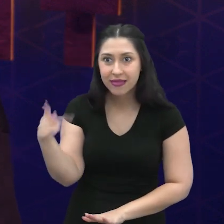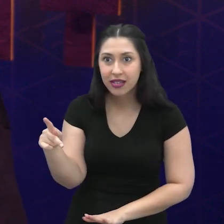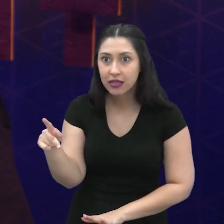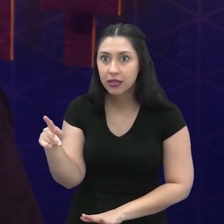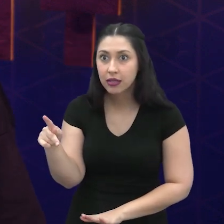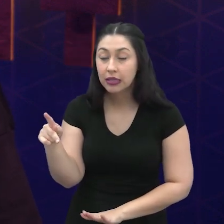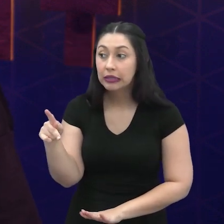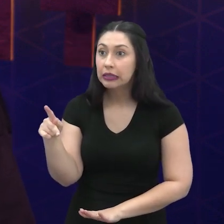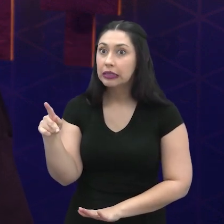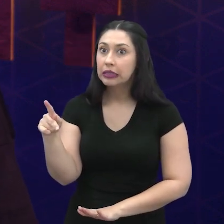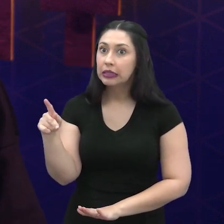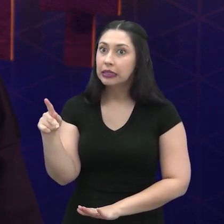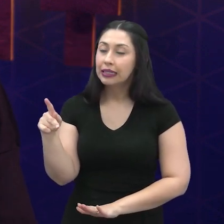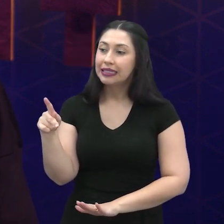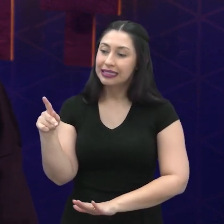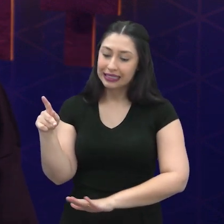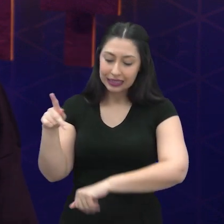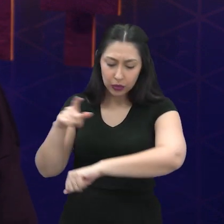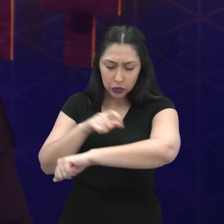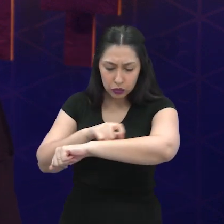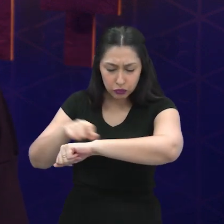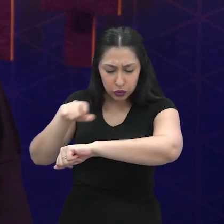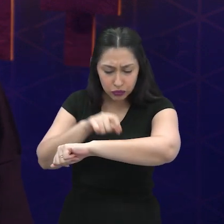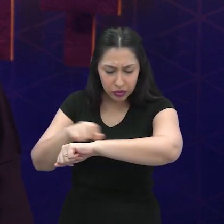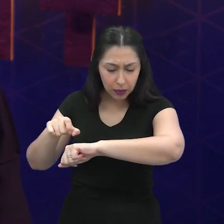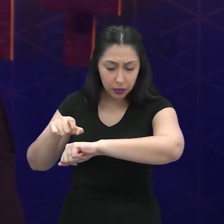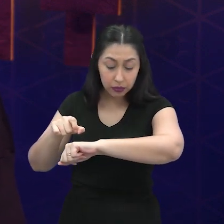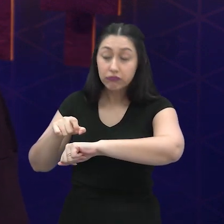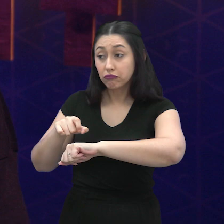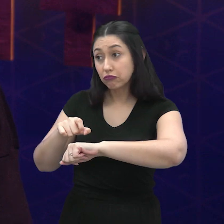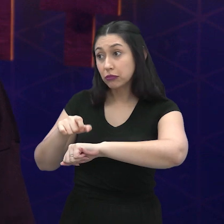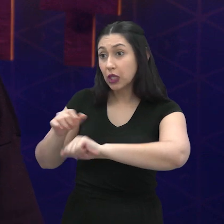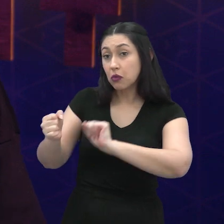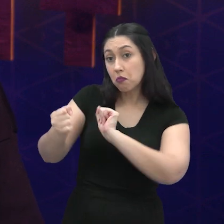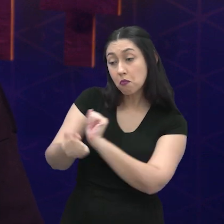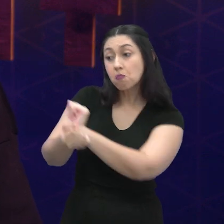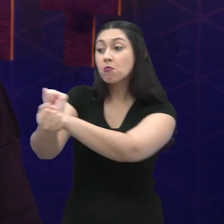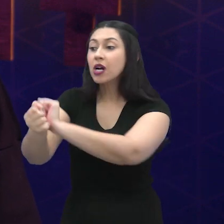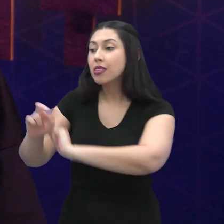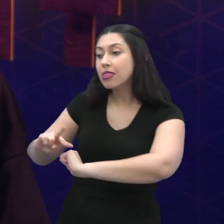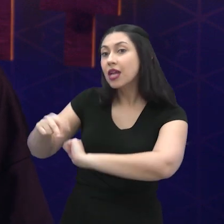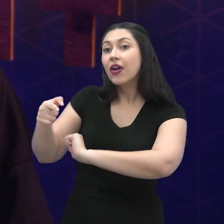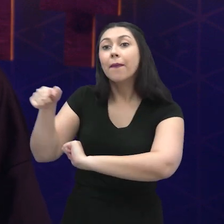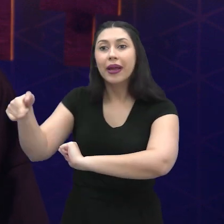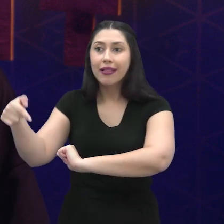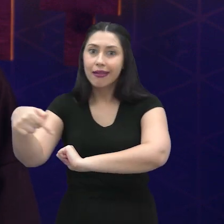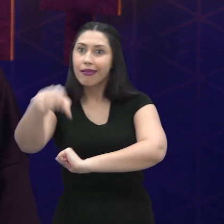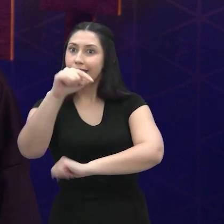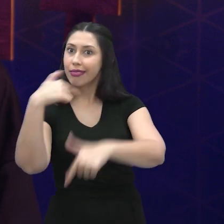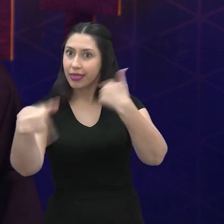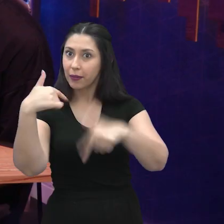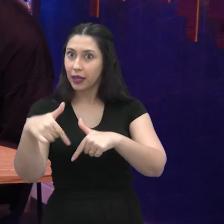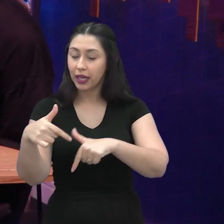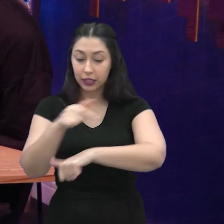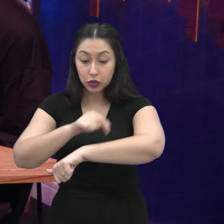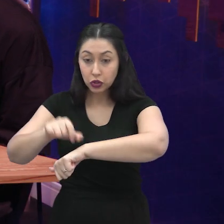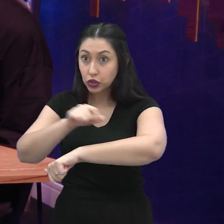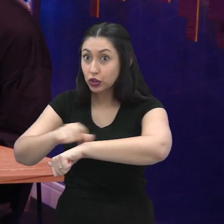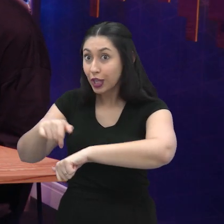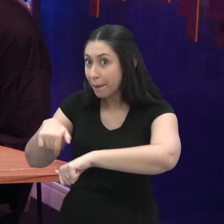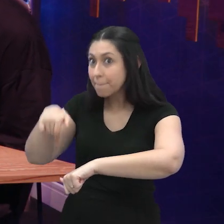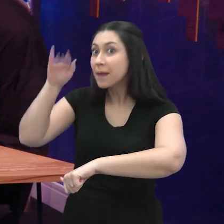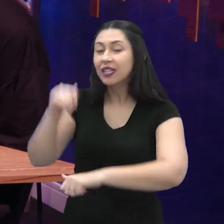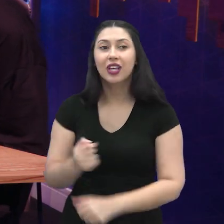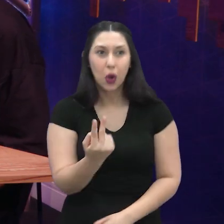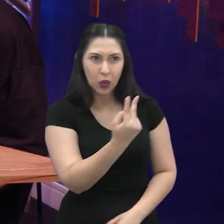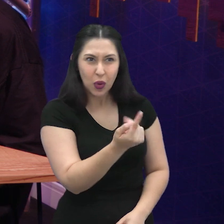interpreta, acaba passando um pouquinho de tempo de vida dela, de dinheiro, para que ele possa ir trabalhar e fazer mais dinheiro. Porque os dois